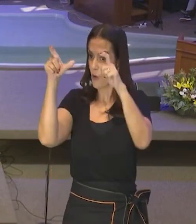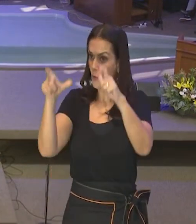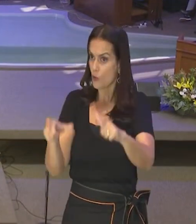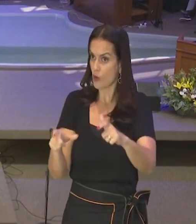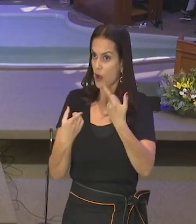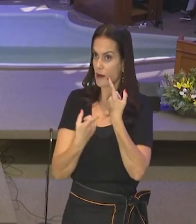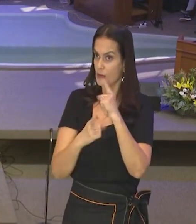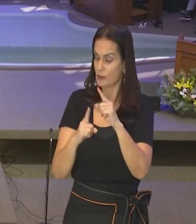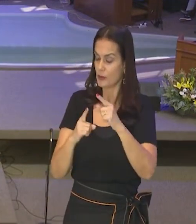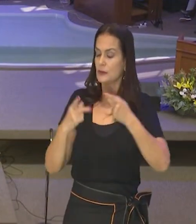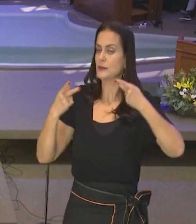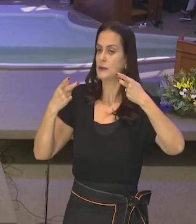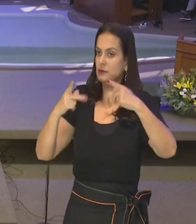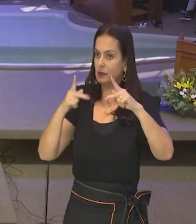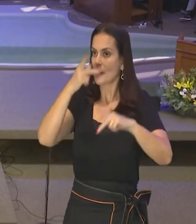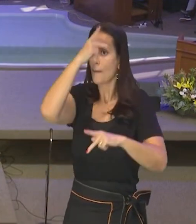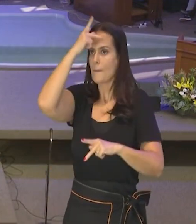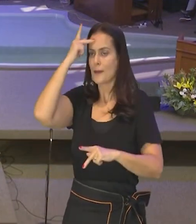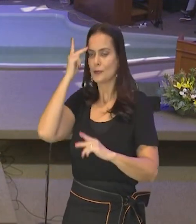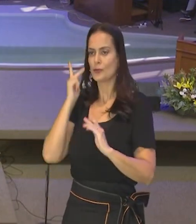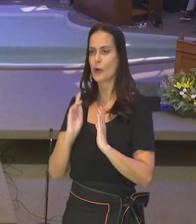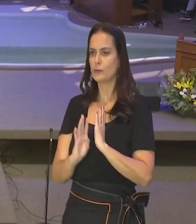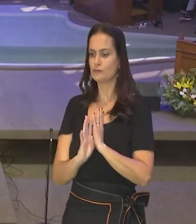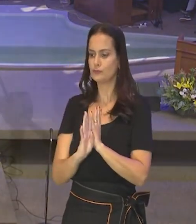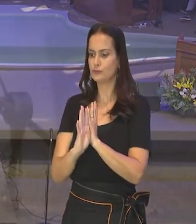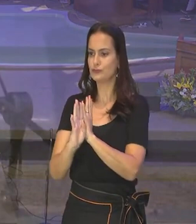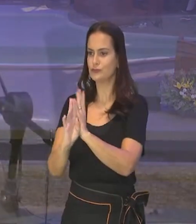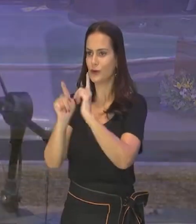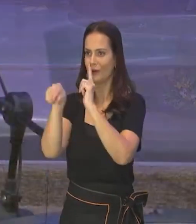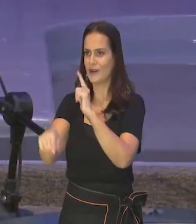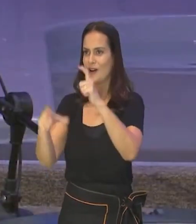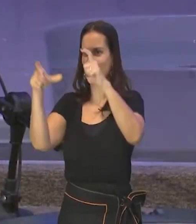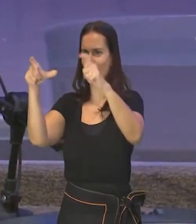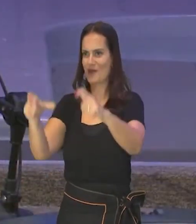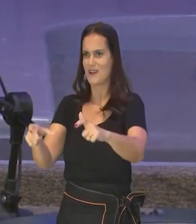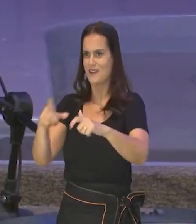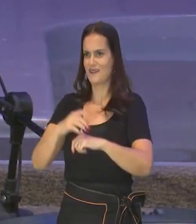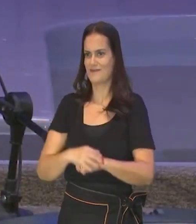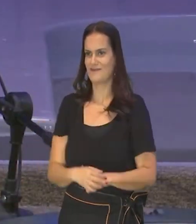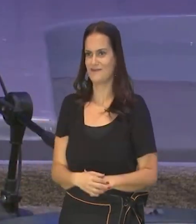as pessoas espontaneamente se dirigiam até aquele local.